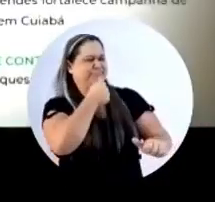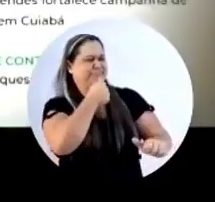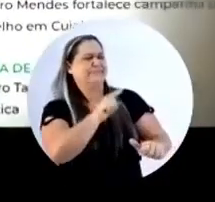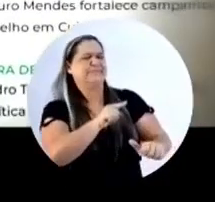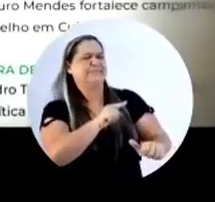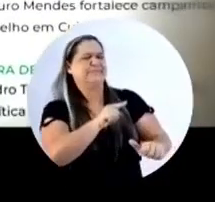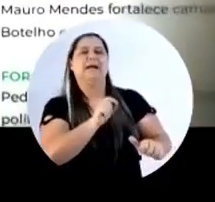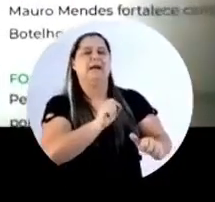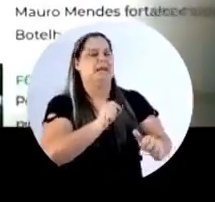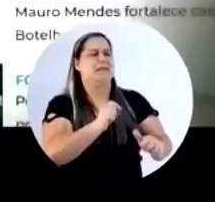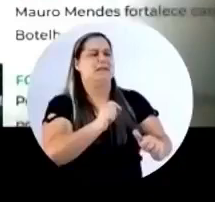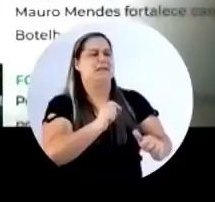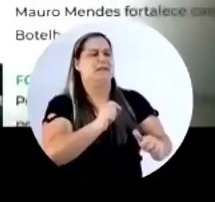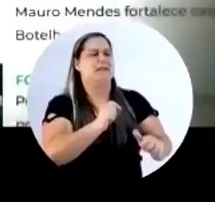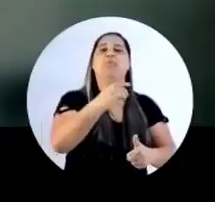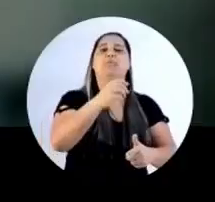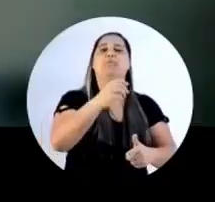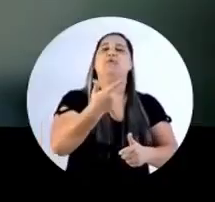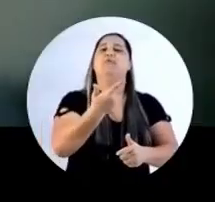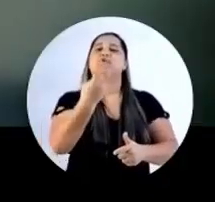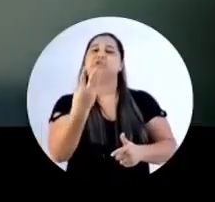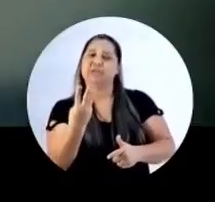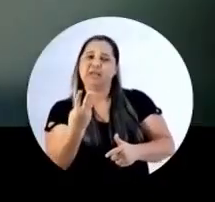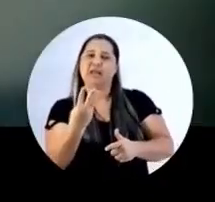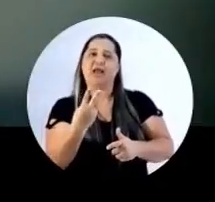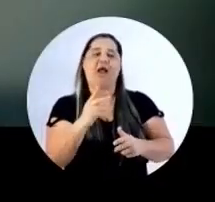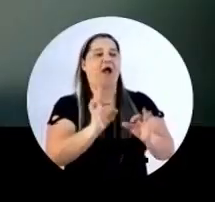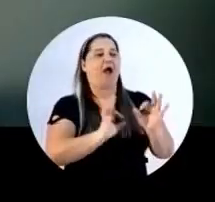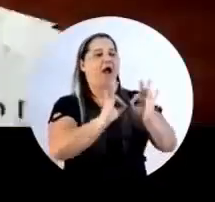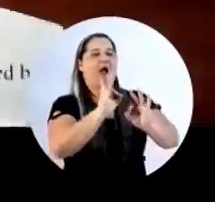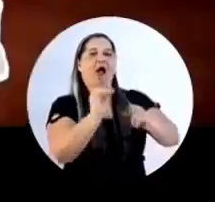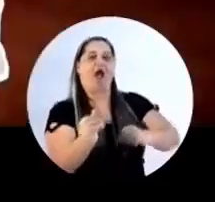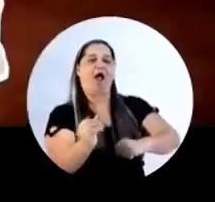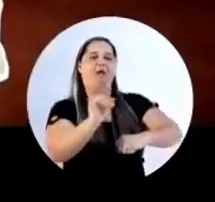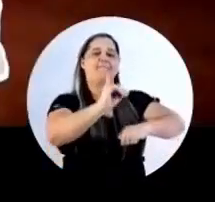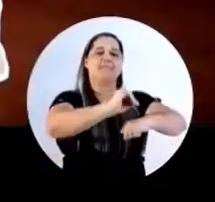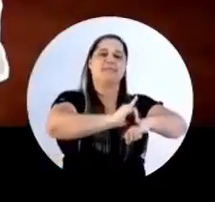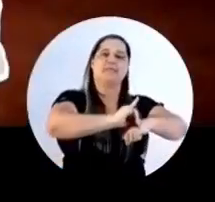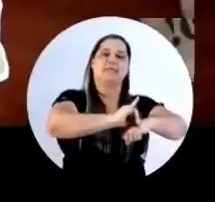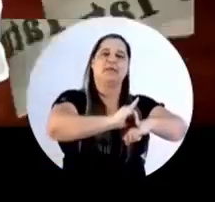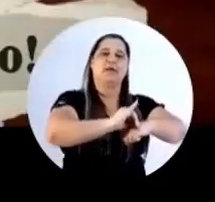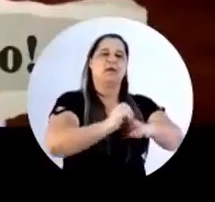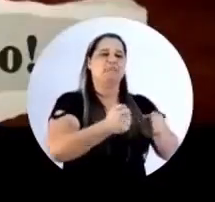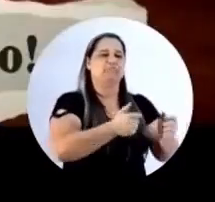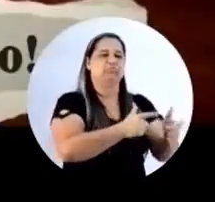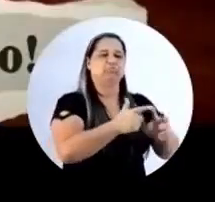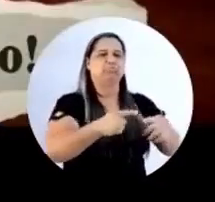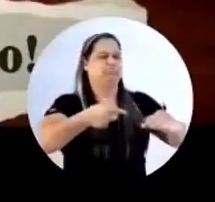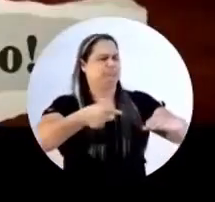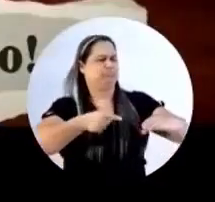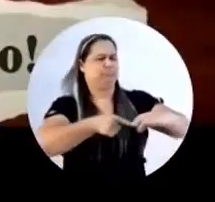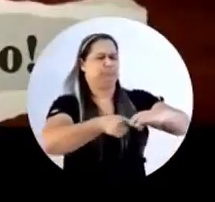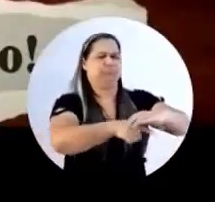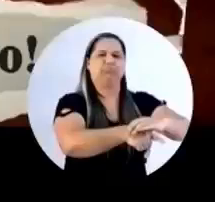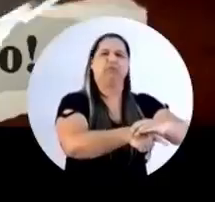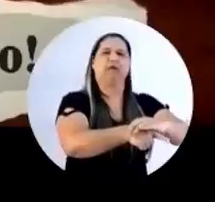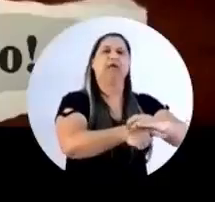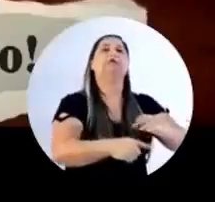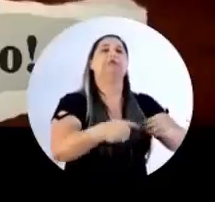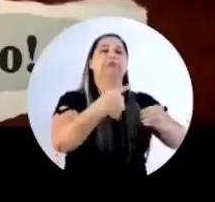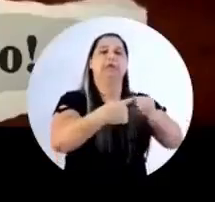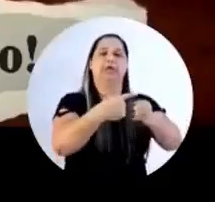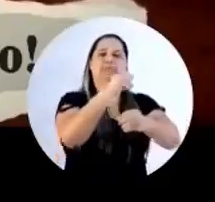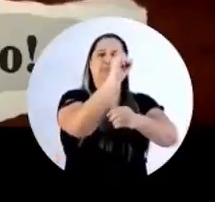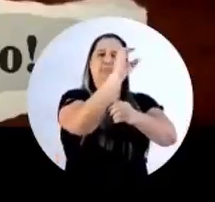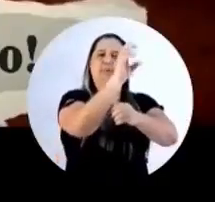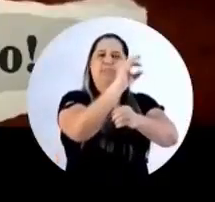muito tempo, a matéria é de 2023, Capital do Buraco, Tatuzão, Cidade